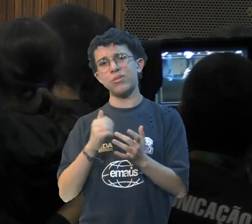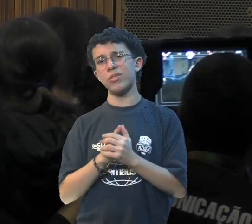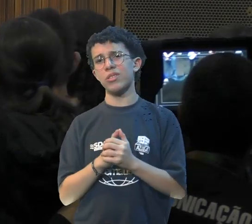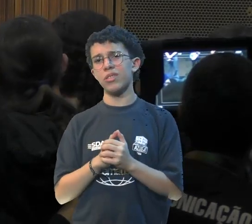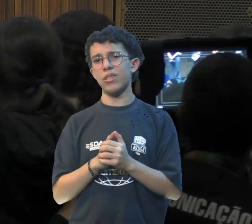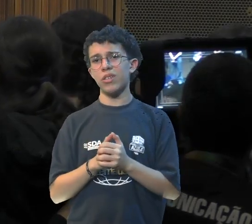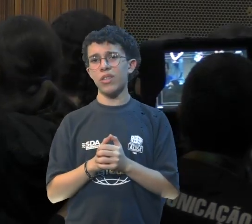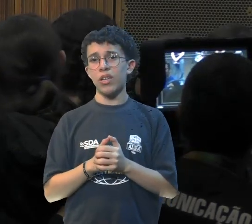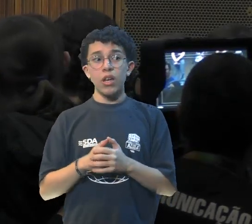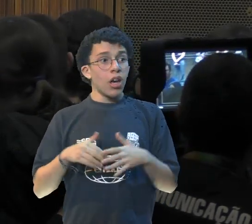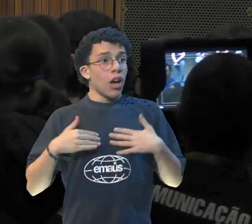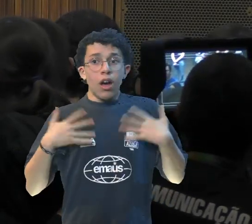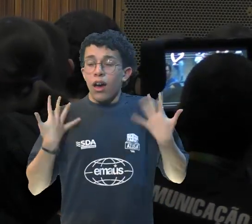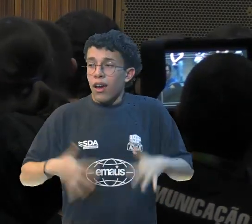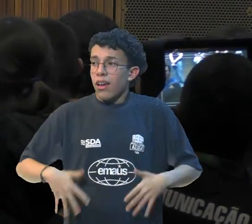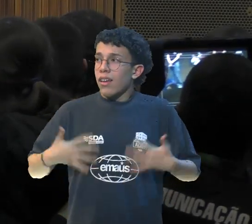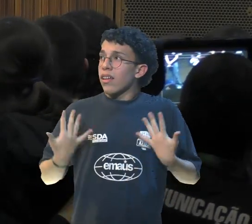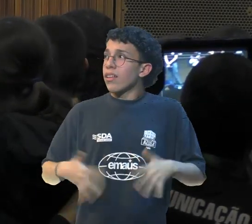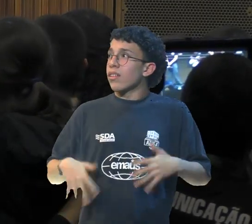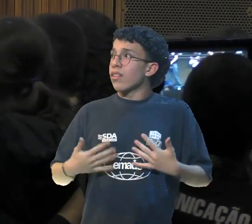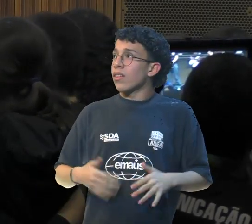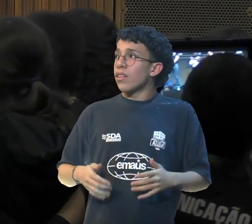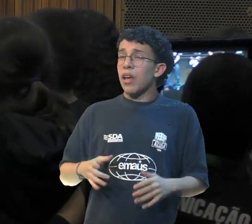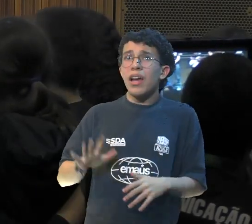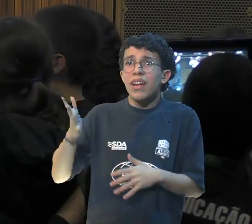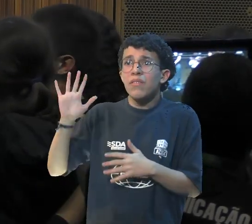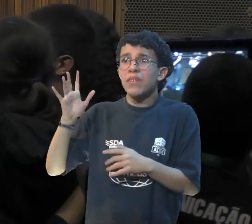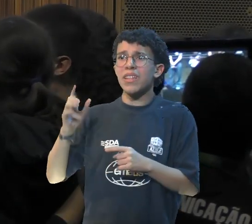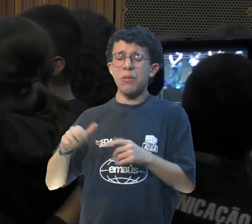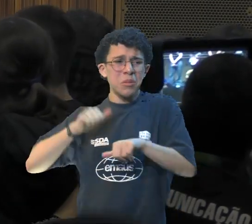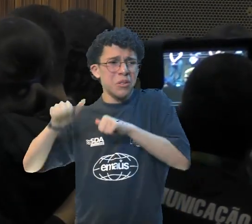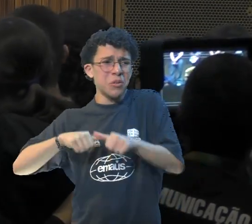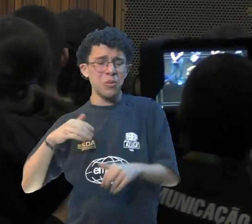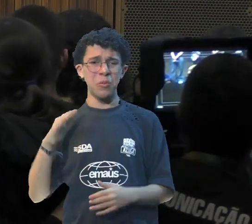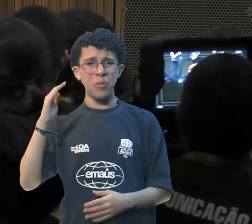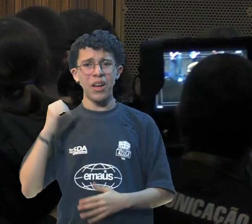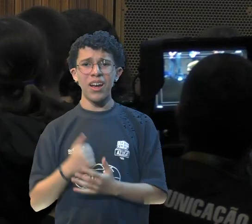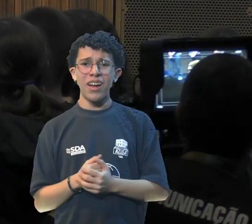Ai meu Deus, eu não sabia que era para levantar a mão para virar crente. Pois é.